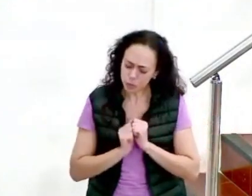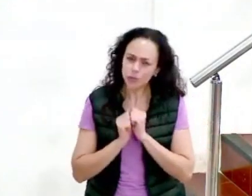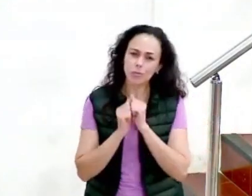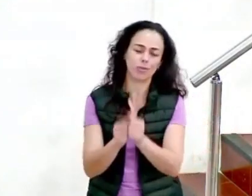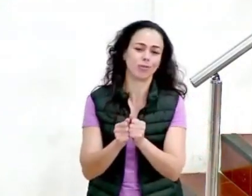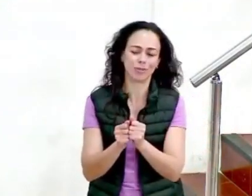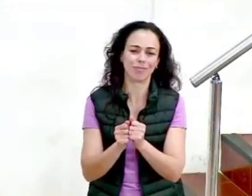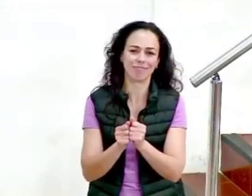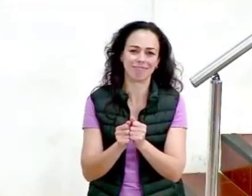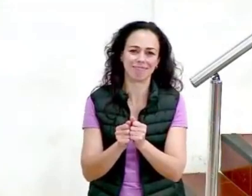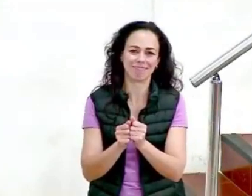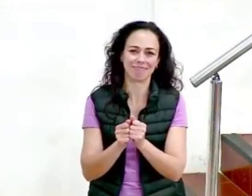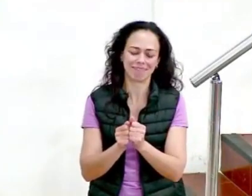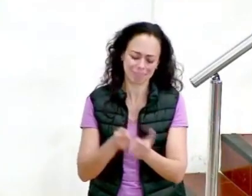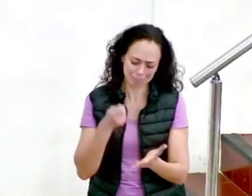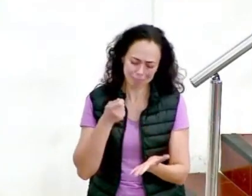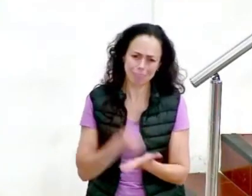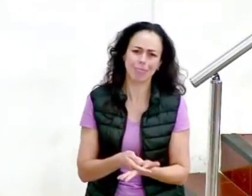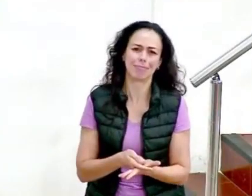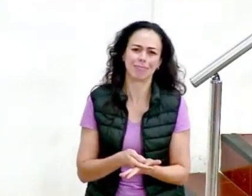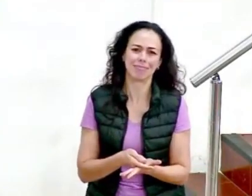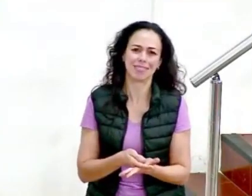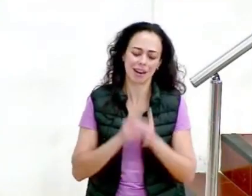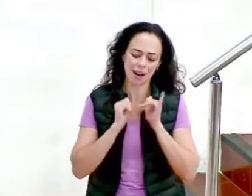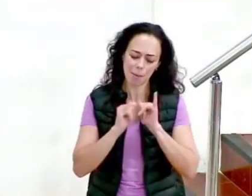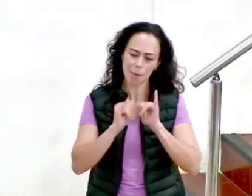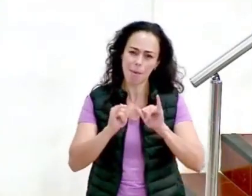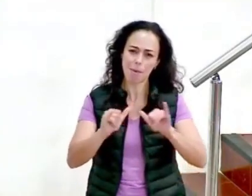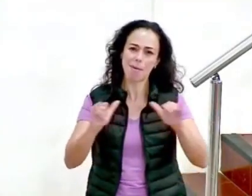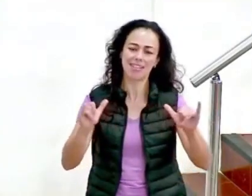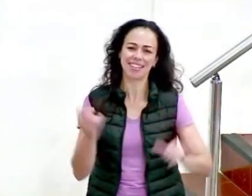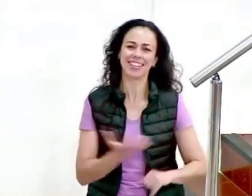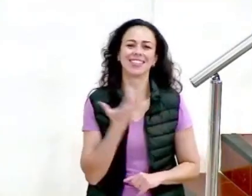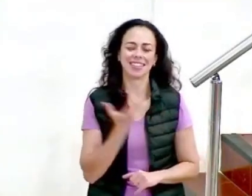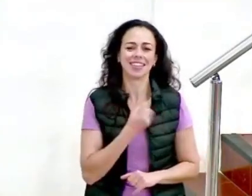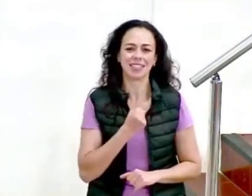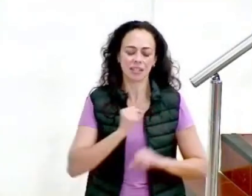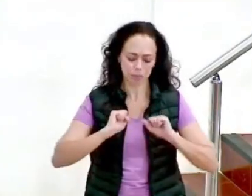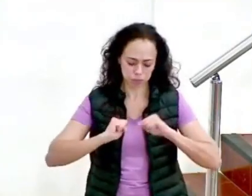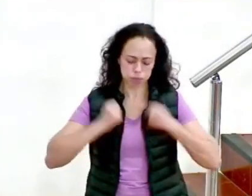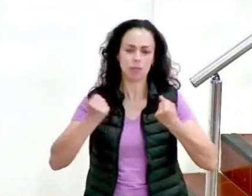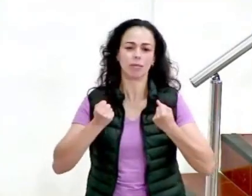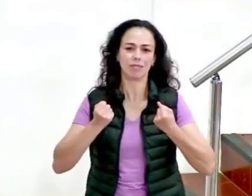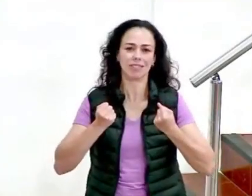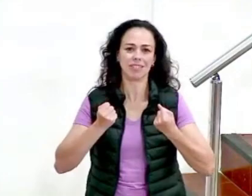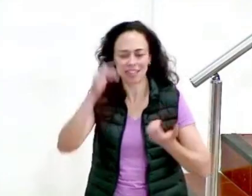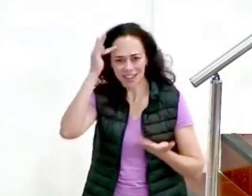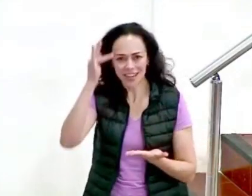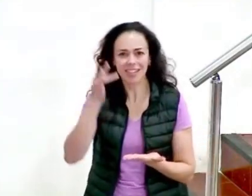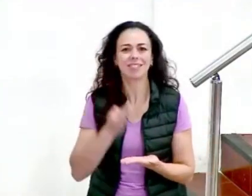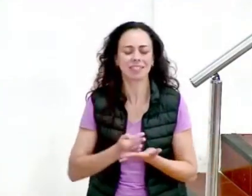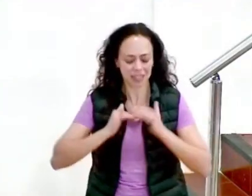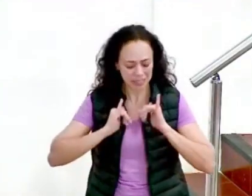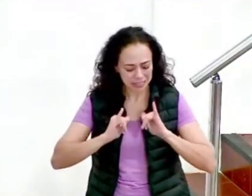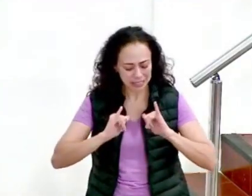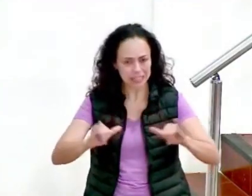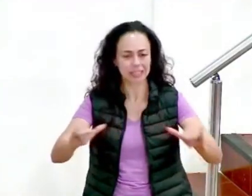ato propositivo de Deus à sua igreja. Lutarmos juntos pela fé evangélica,